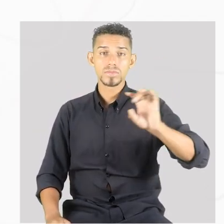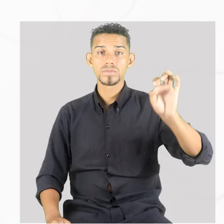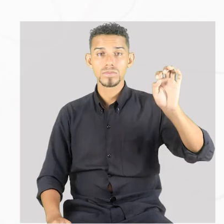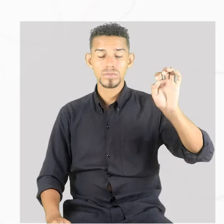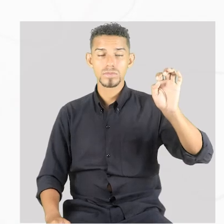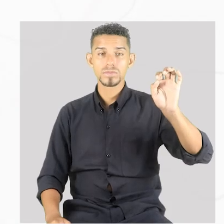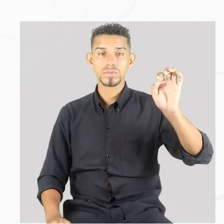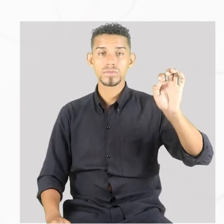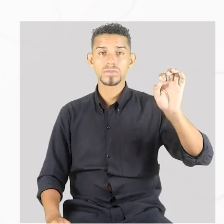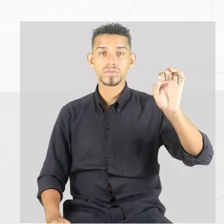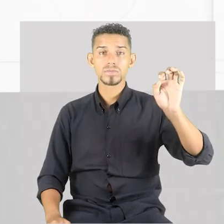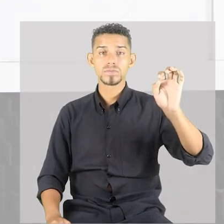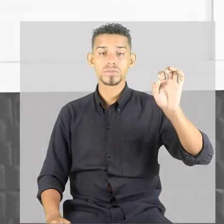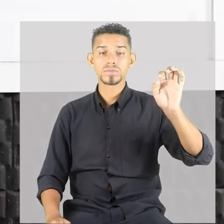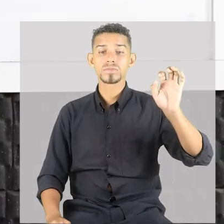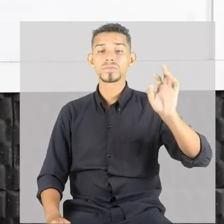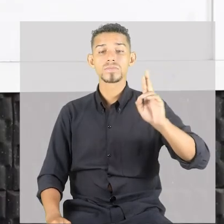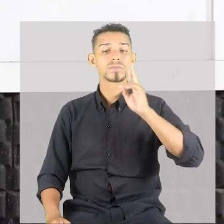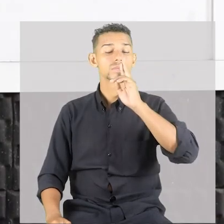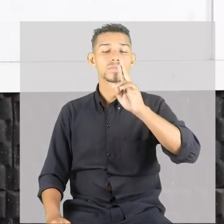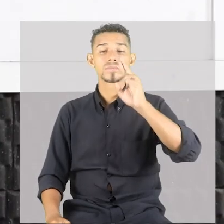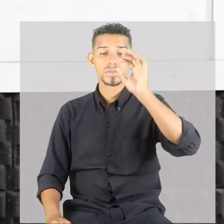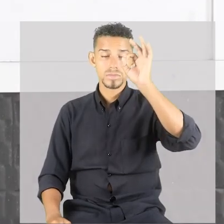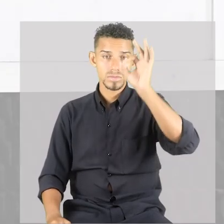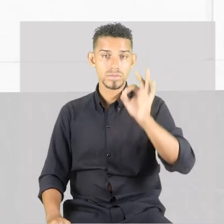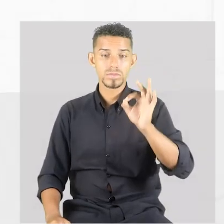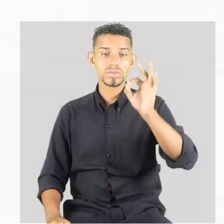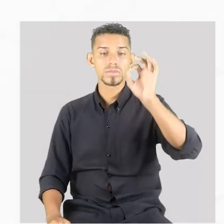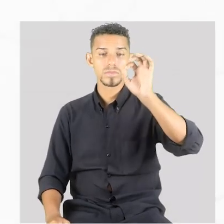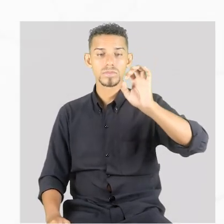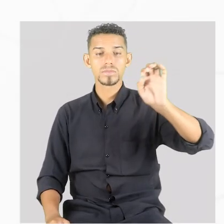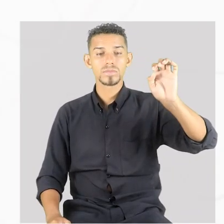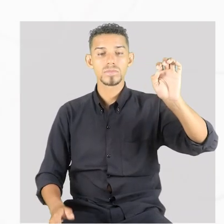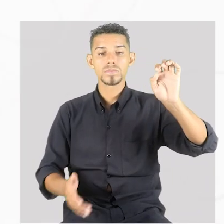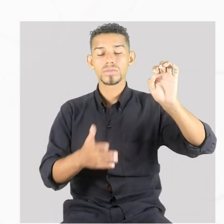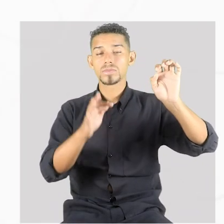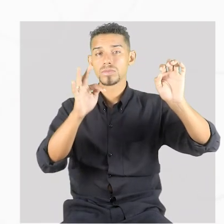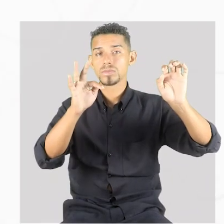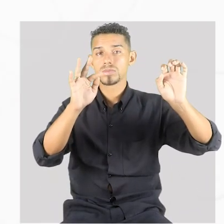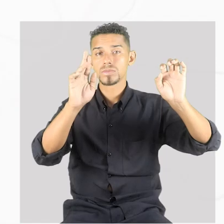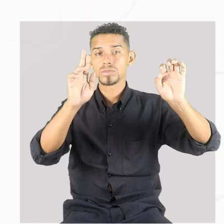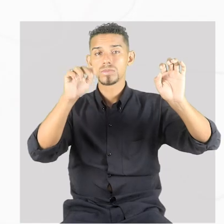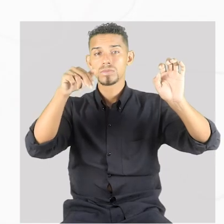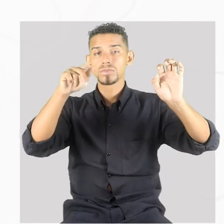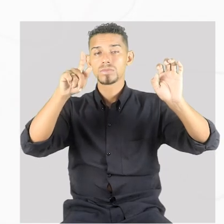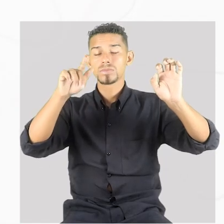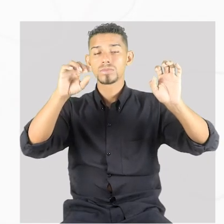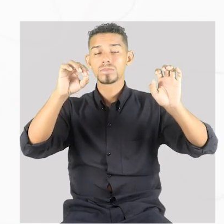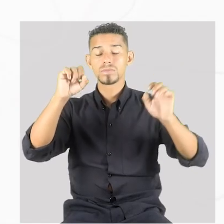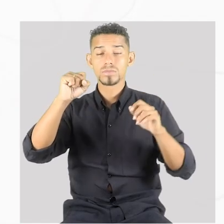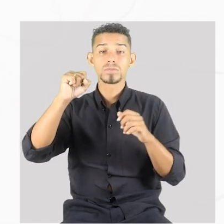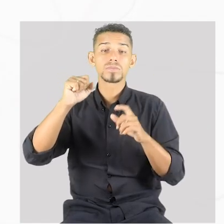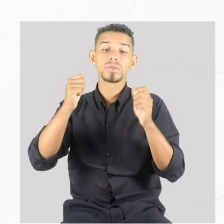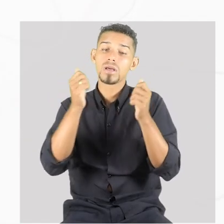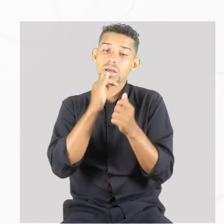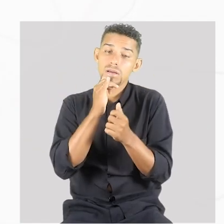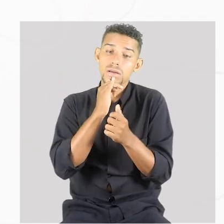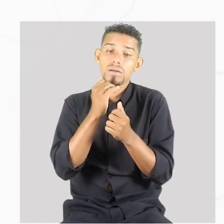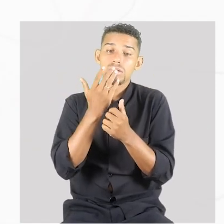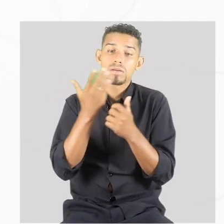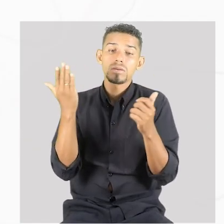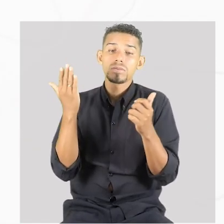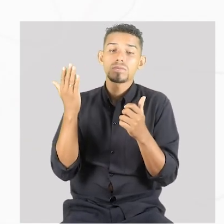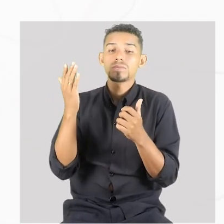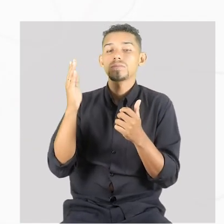Clube, Leonardo Gavião. A gente vai marcar então a letra C, que contempla pra gente, né, tanto o reino funge quanto até um exemplo aí, né, que